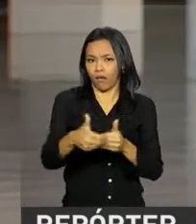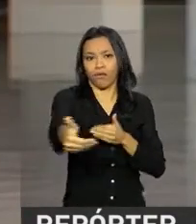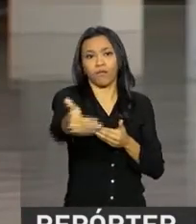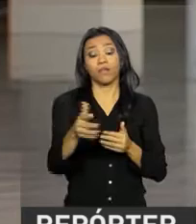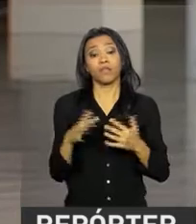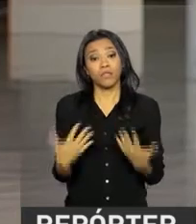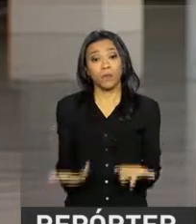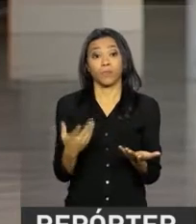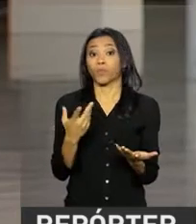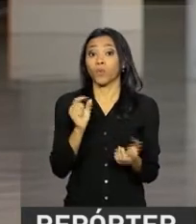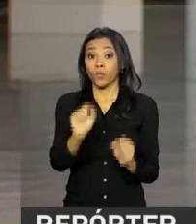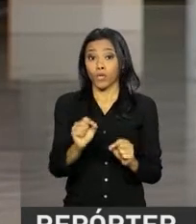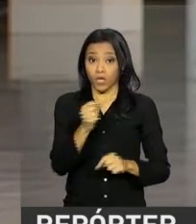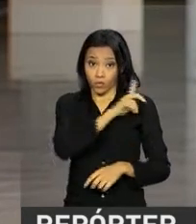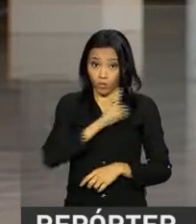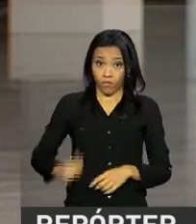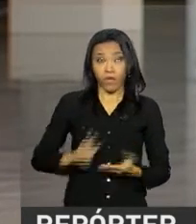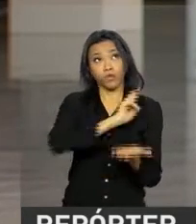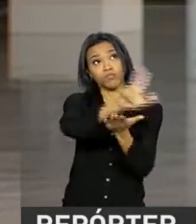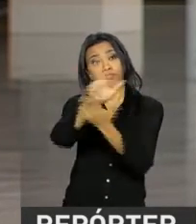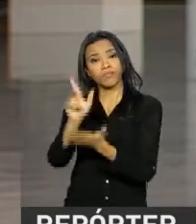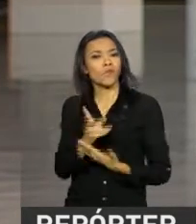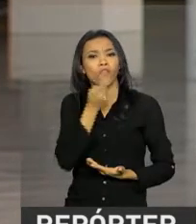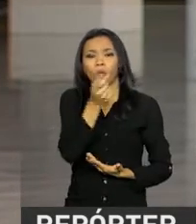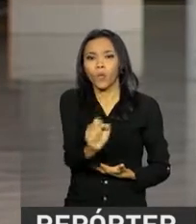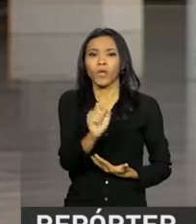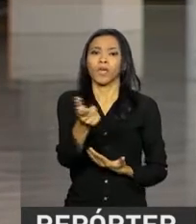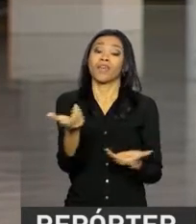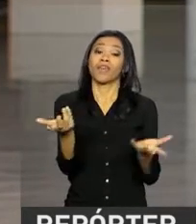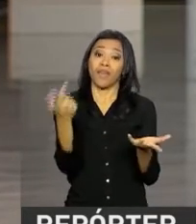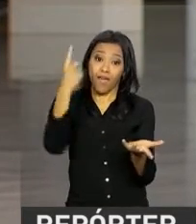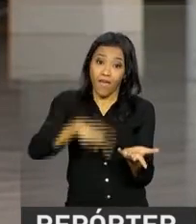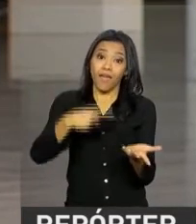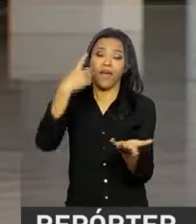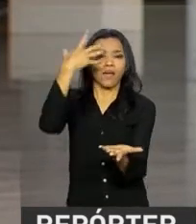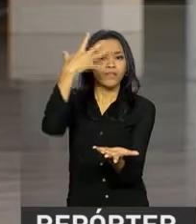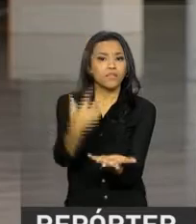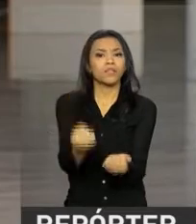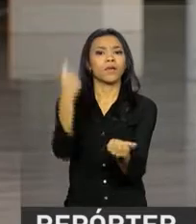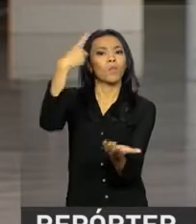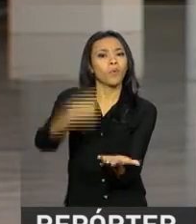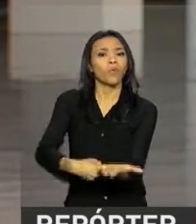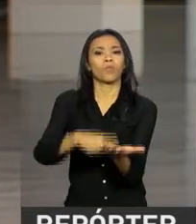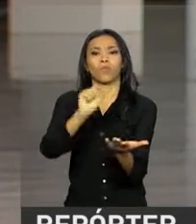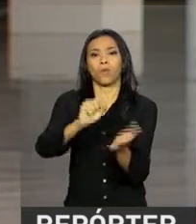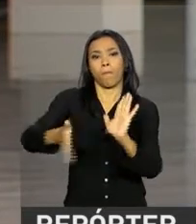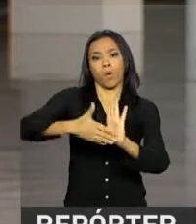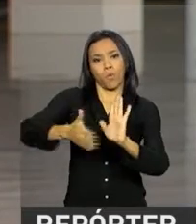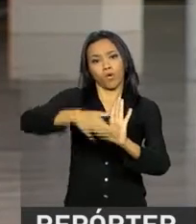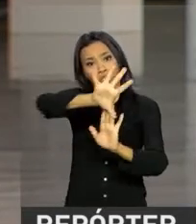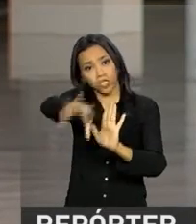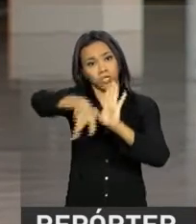contrapartida danielle dos governadores é a inclusão dos estados na proposta de emenda à constituição que prevê a limitação dos gastos